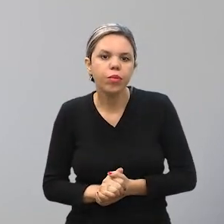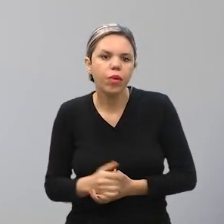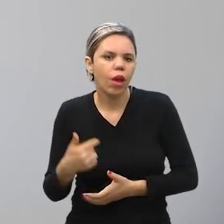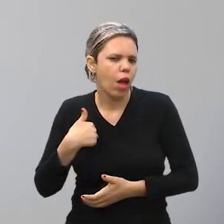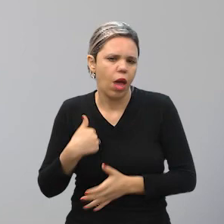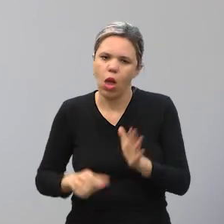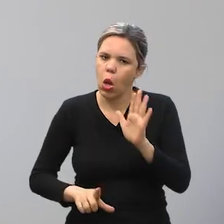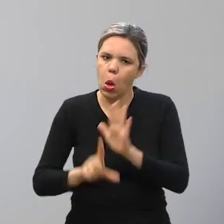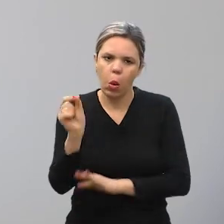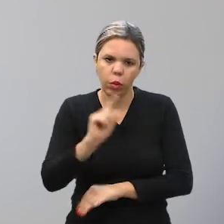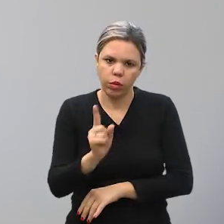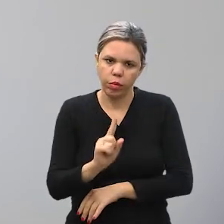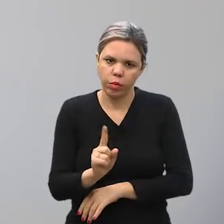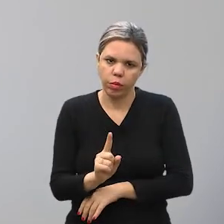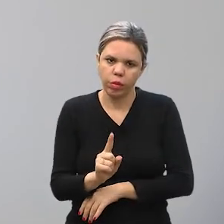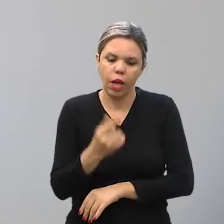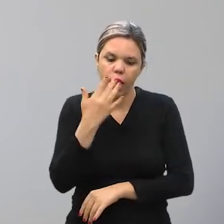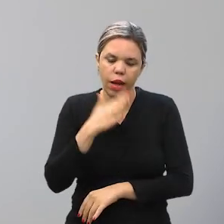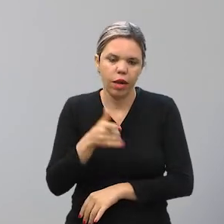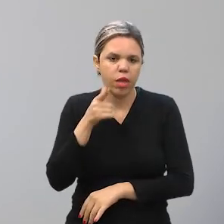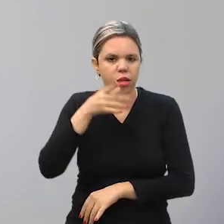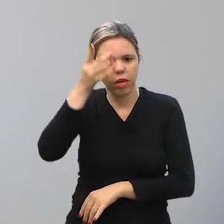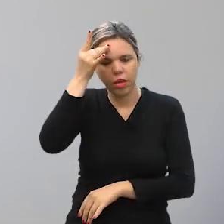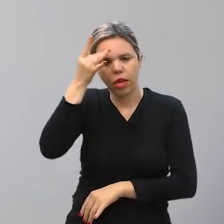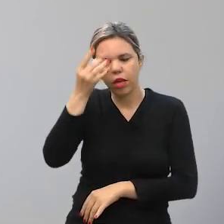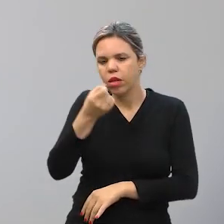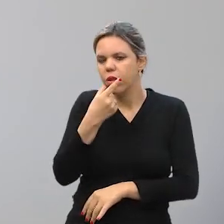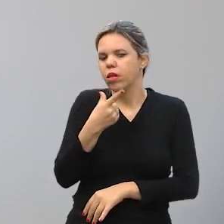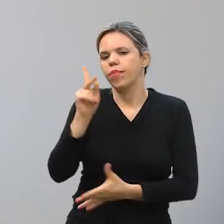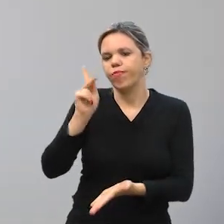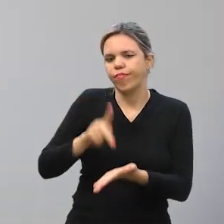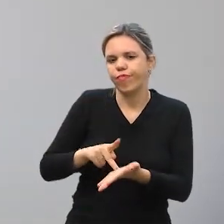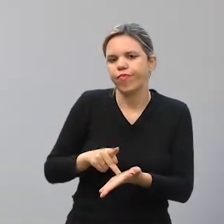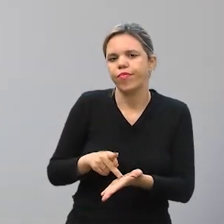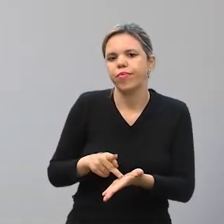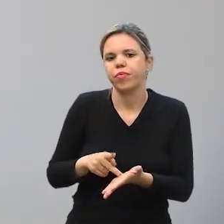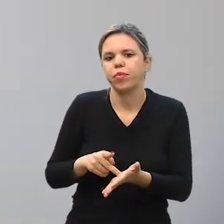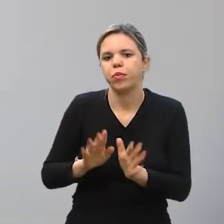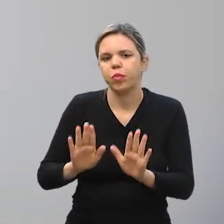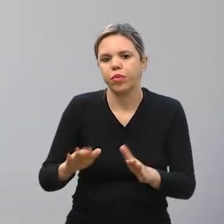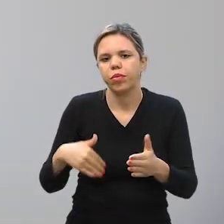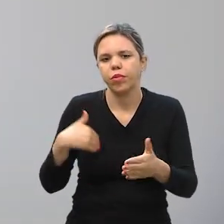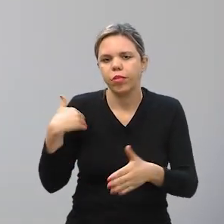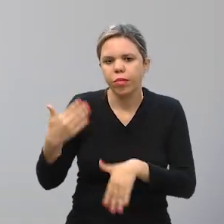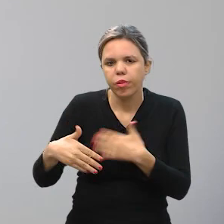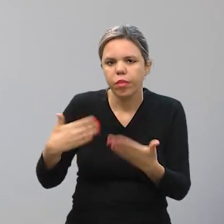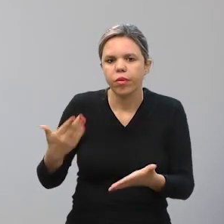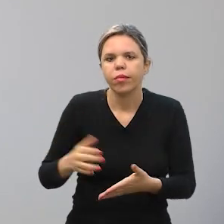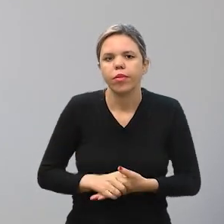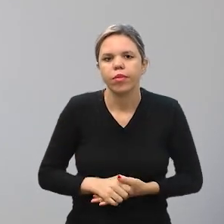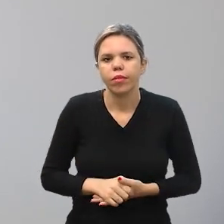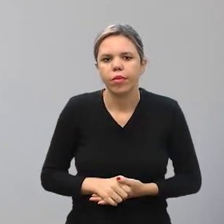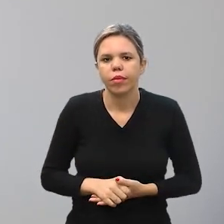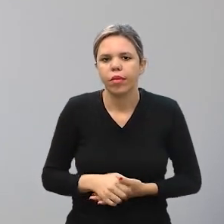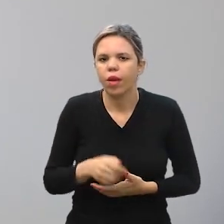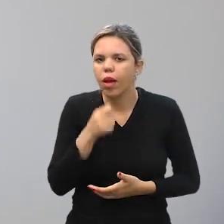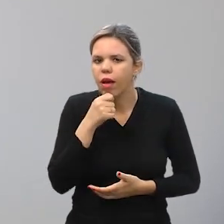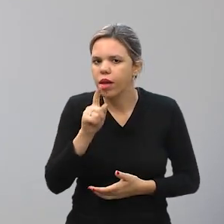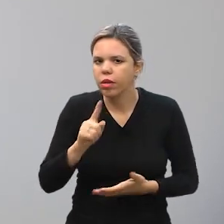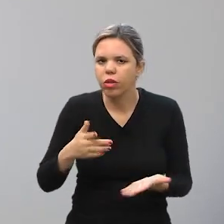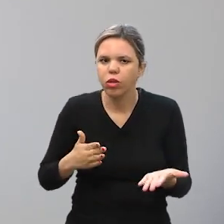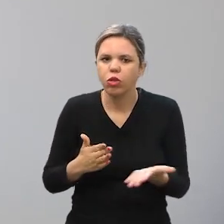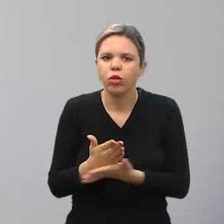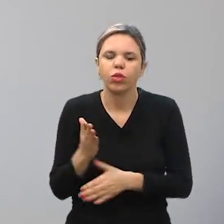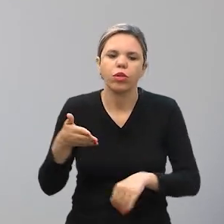Eu não lucro. Quem lucra é a criança que recebe o remédio de verdade. Enquanto vocês não